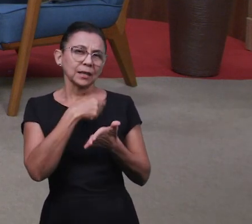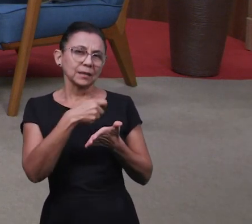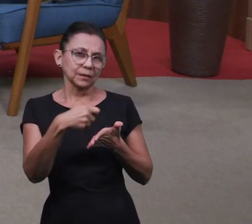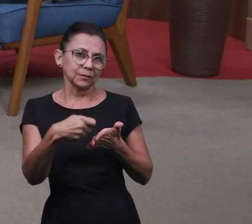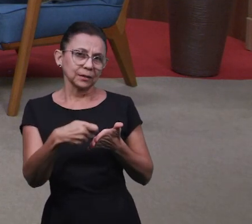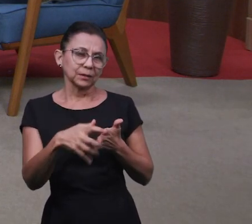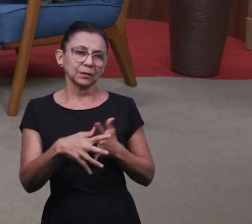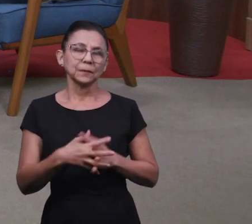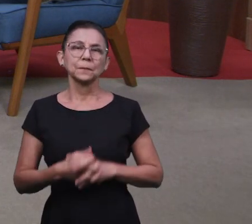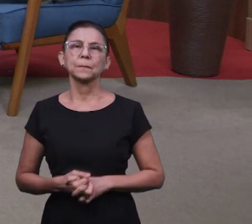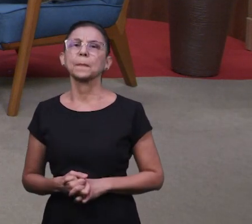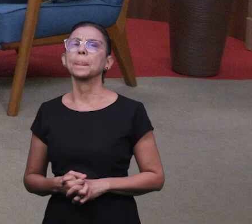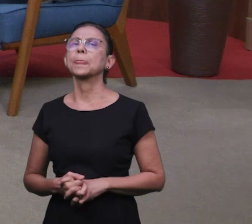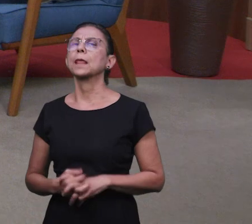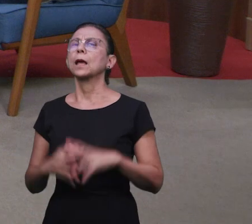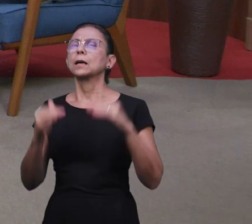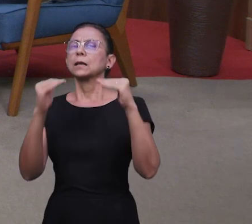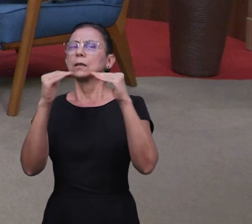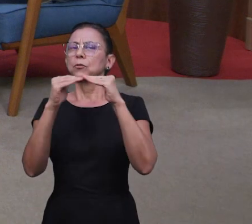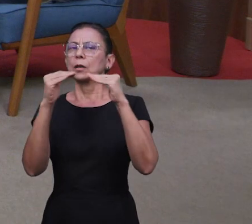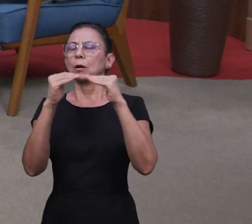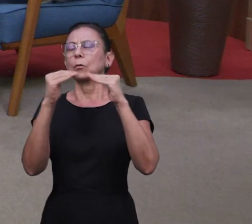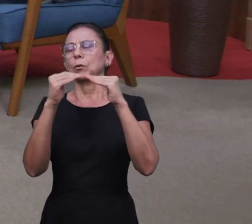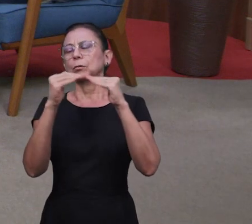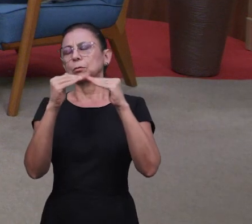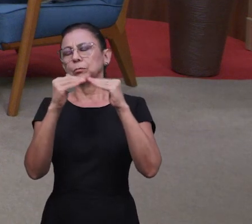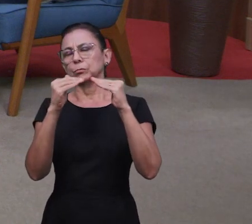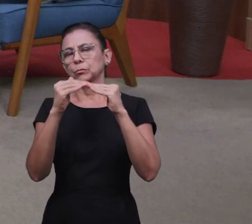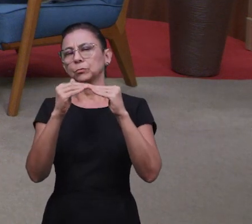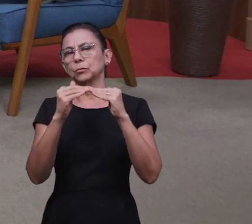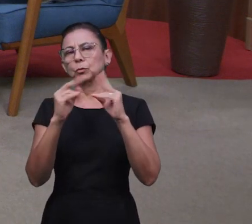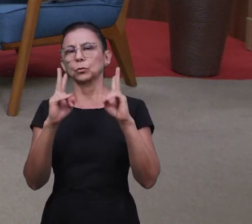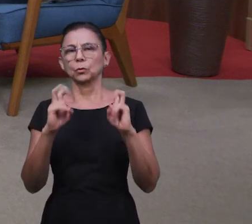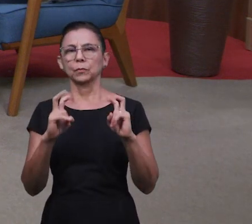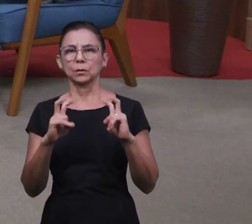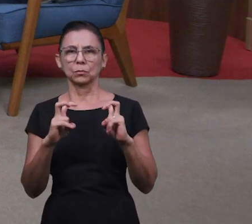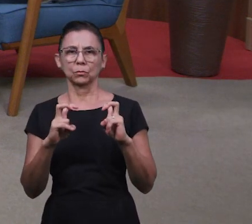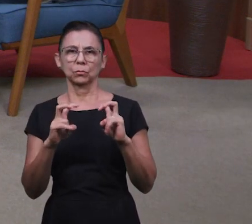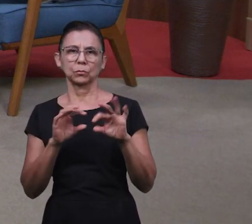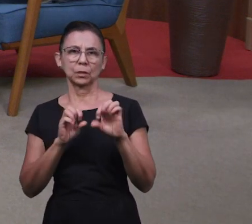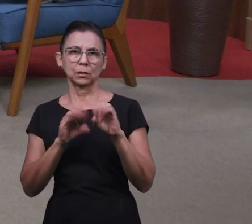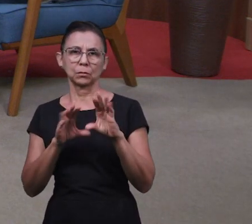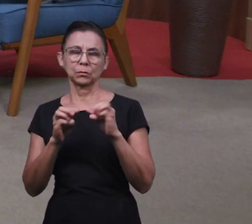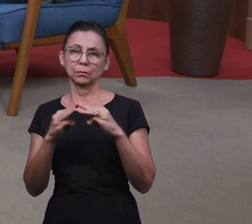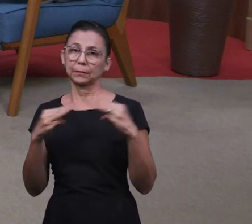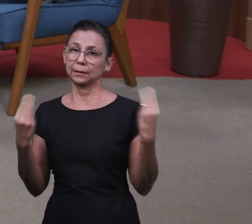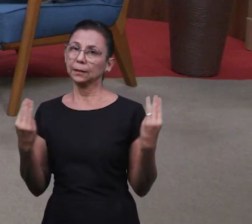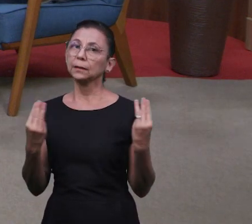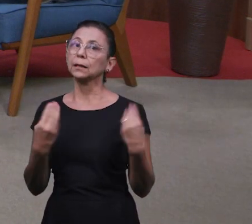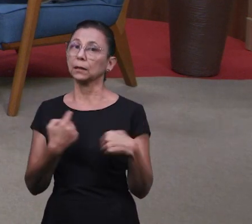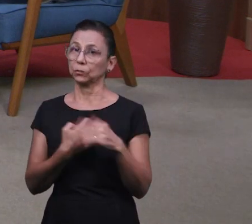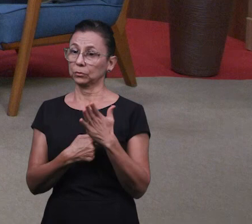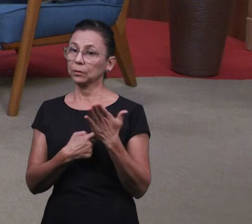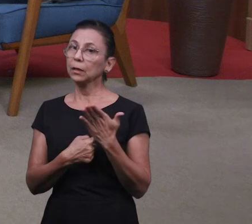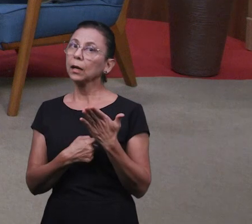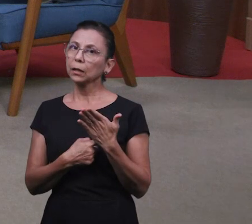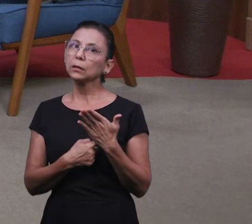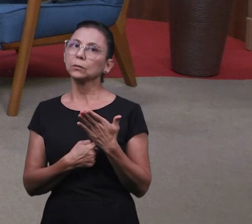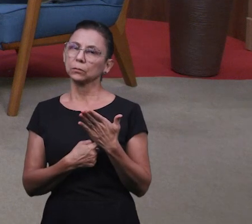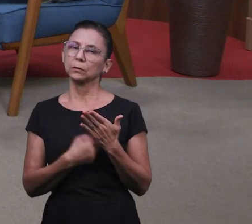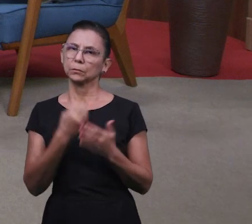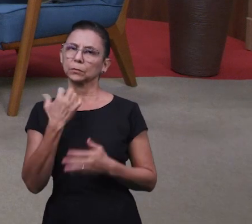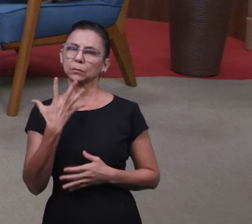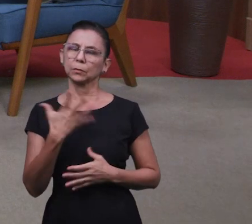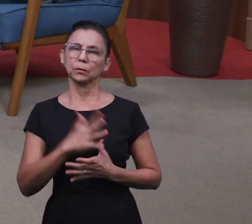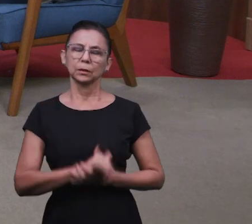escreveram esteve absolutamente de acordo com aquilo que foi tratado aqui nessa edição do Lições do Manaim. Elas nos ajudaram, bem como as outras